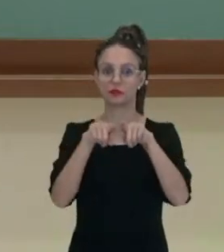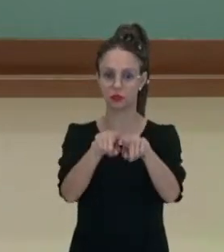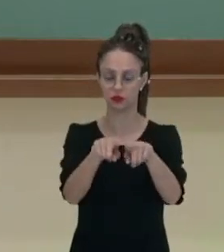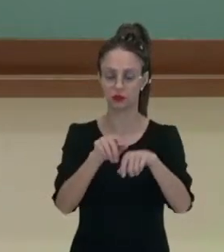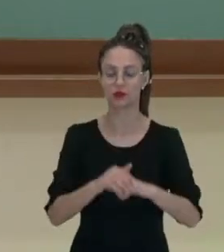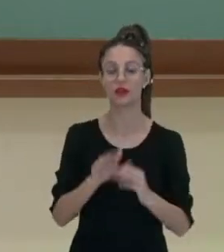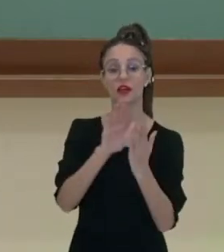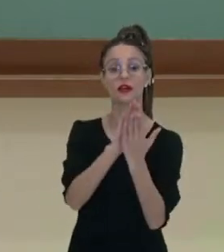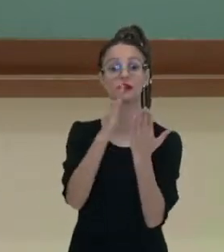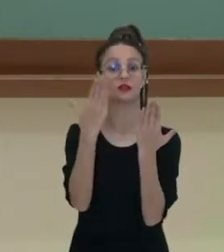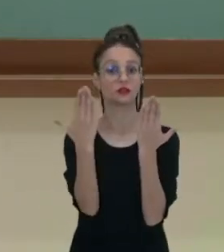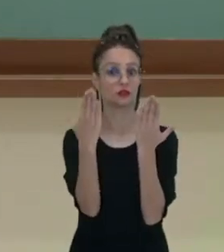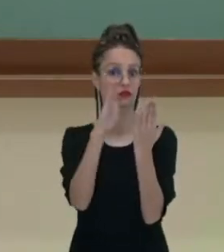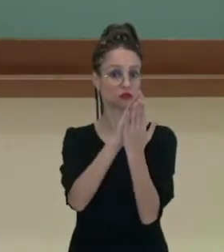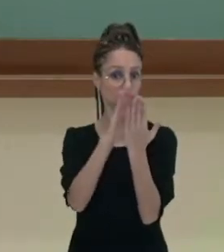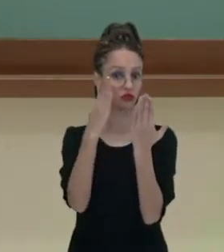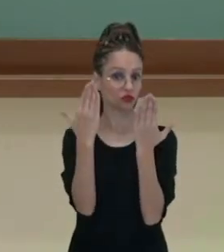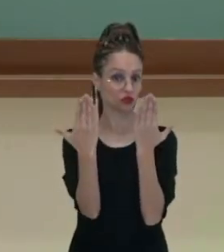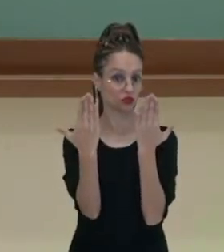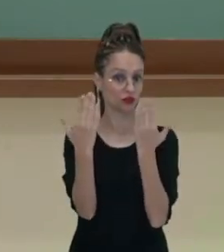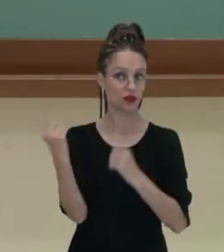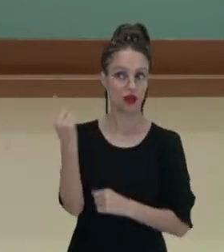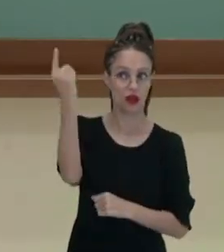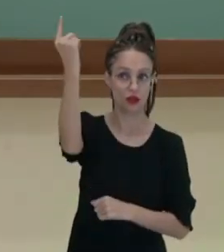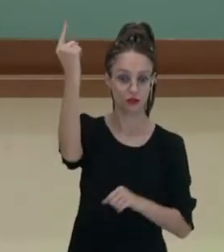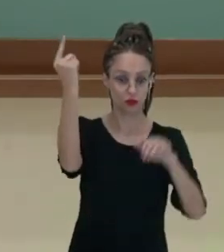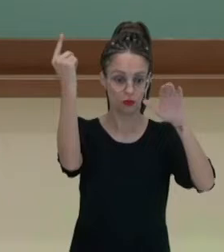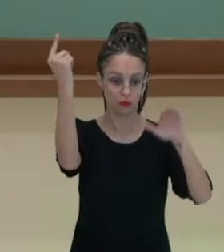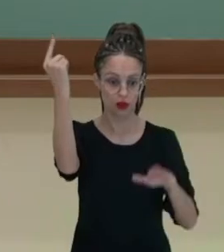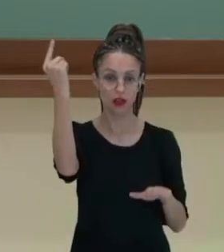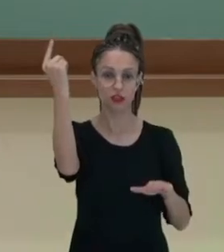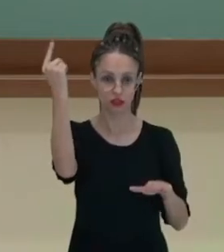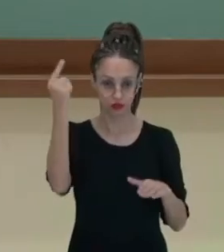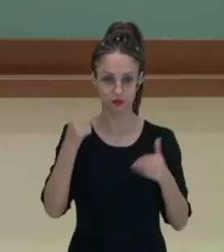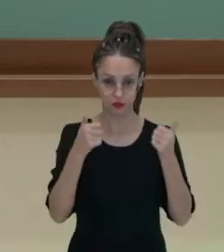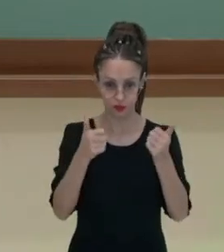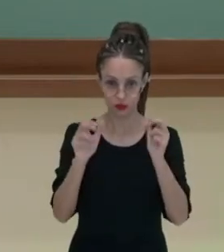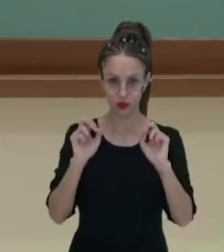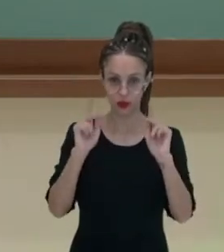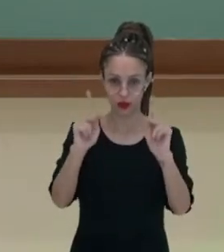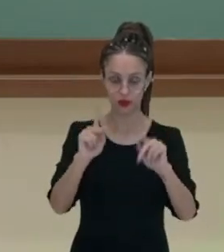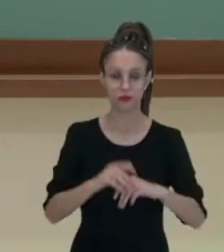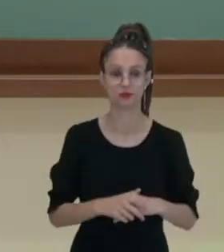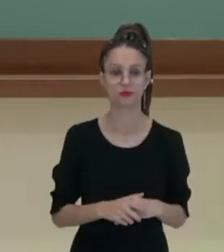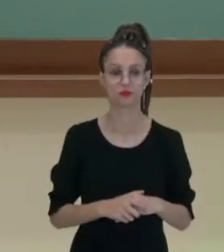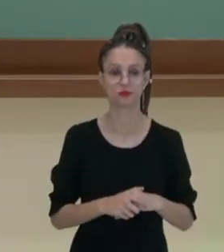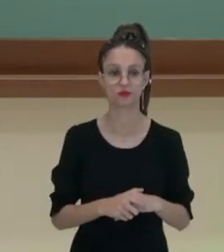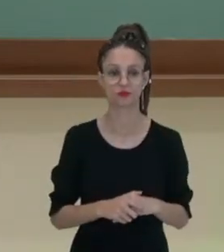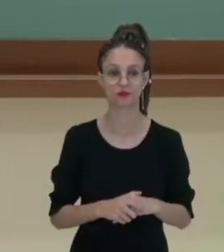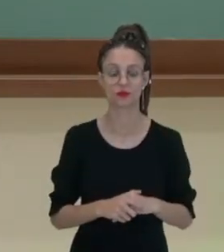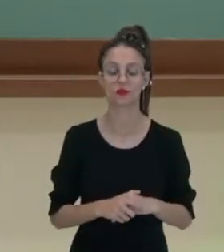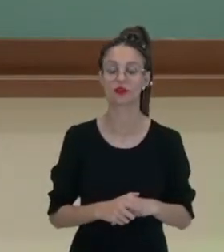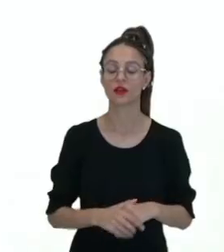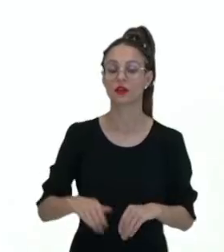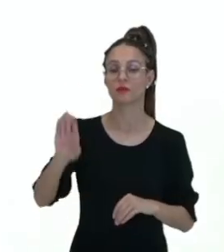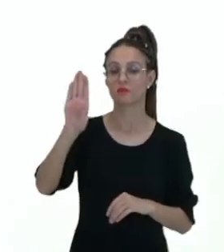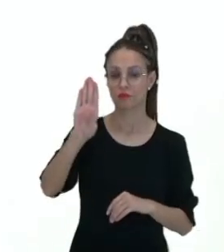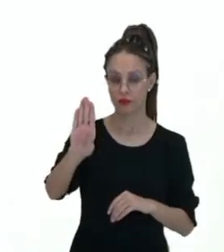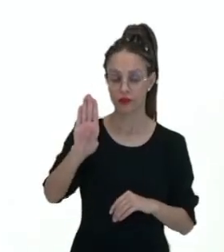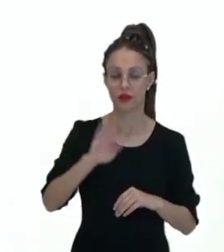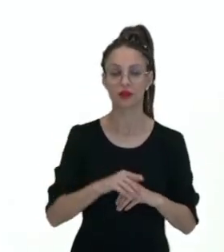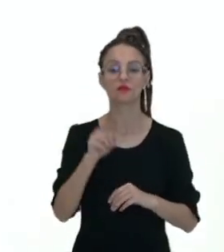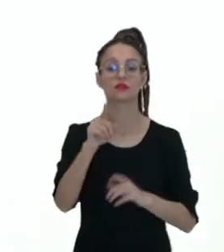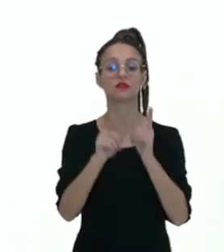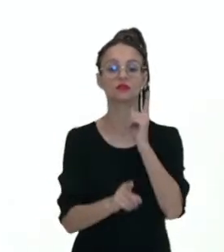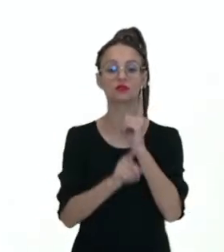A antítese, né? Alto, baixo, tá ok? Na letra B, identifique no